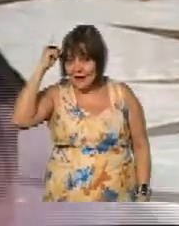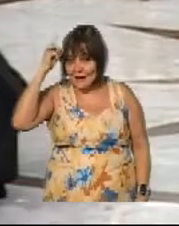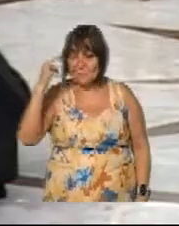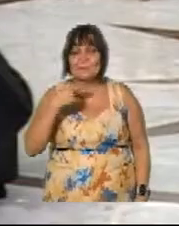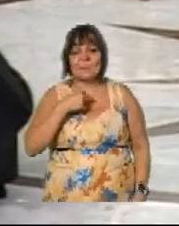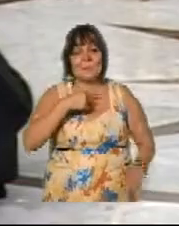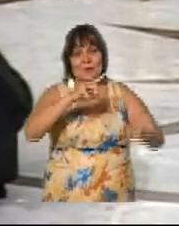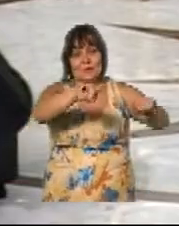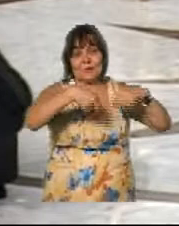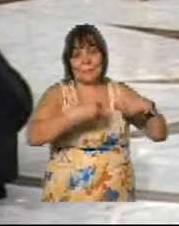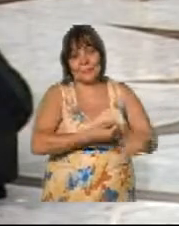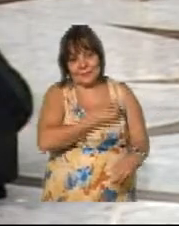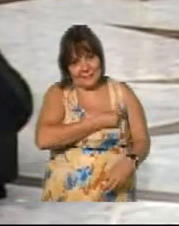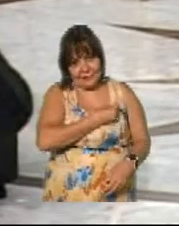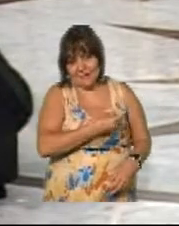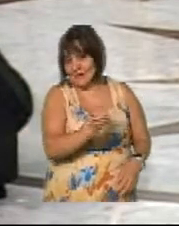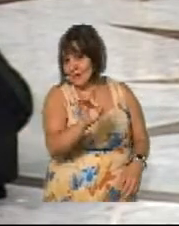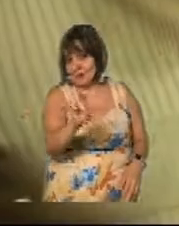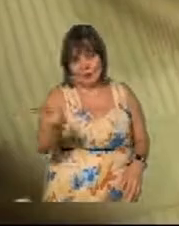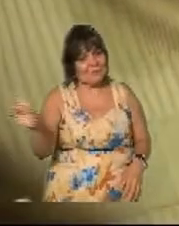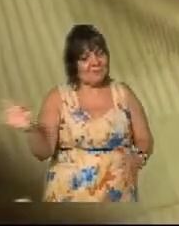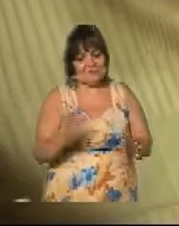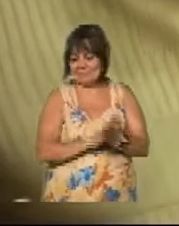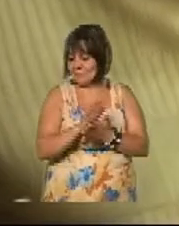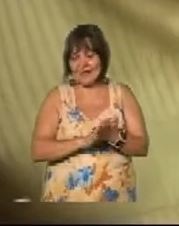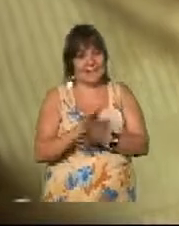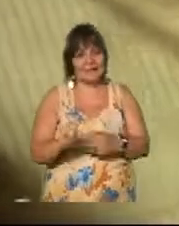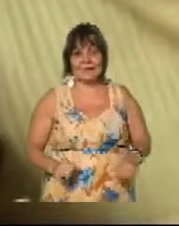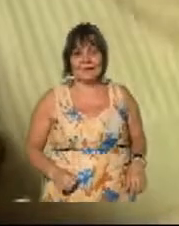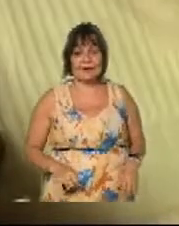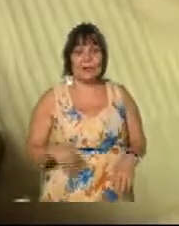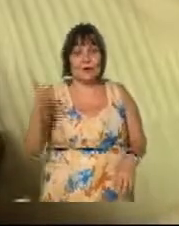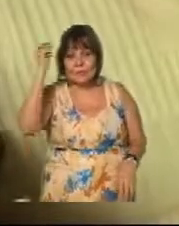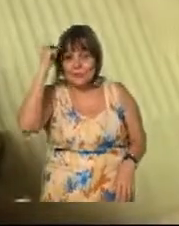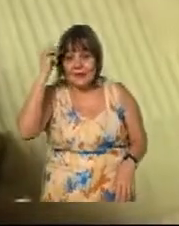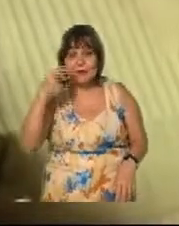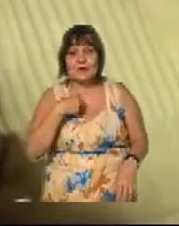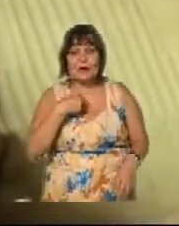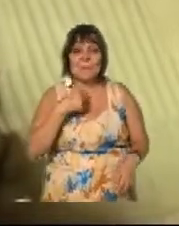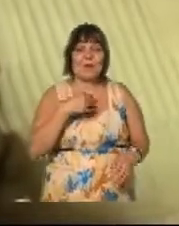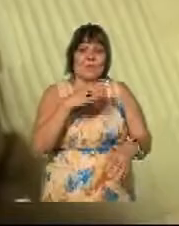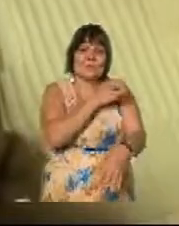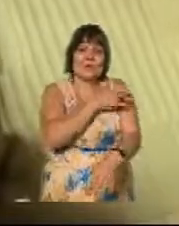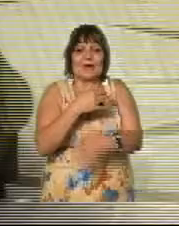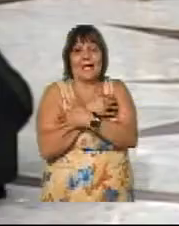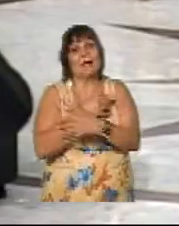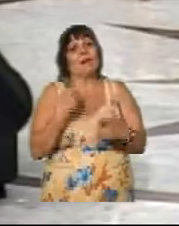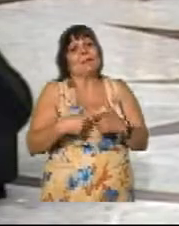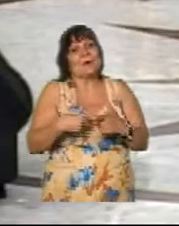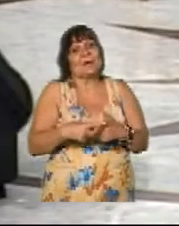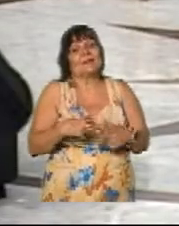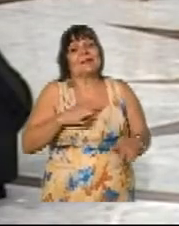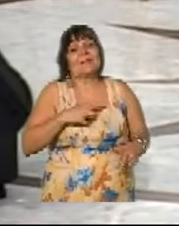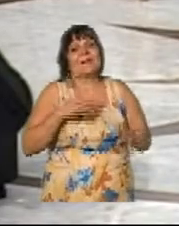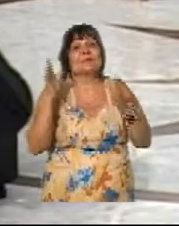Não lhe toca, amado, não lhe toca. Você sabe por quê? Porque nós temos um que nos defende,